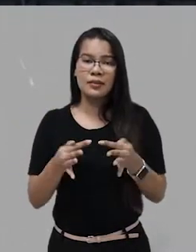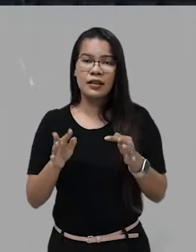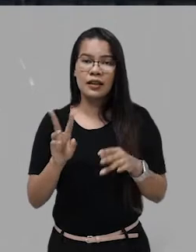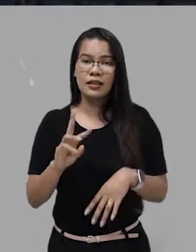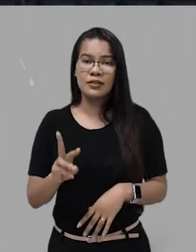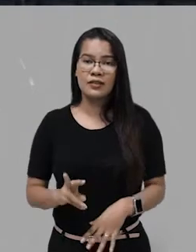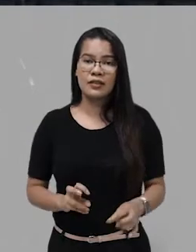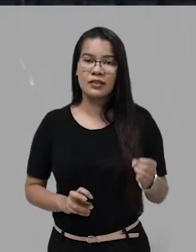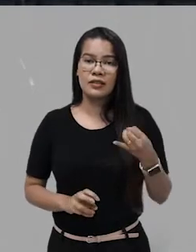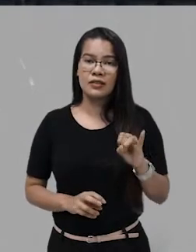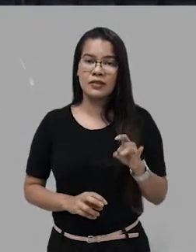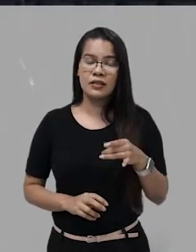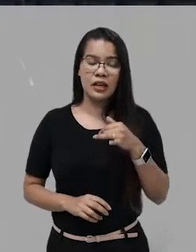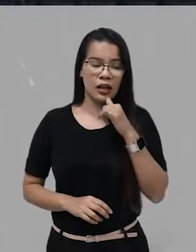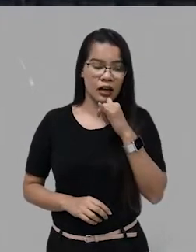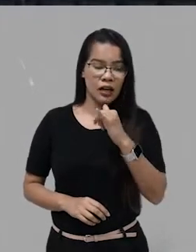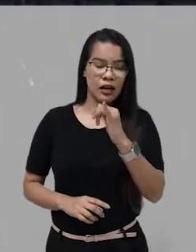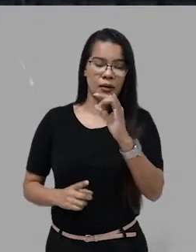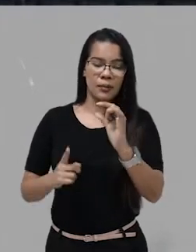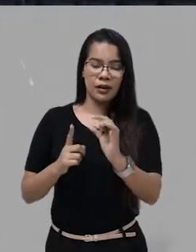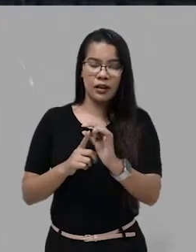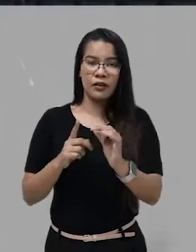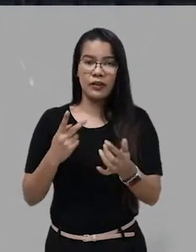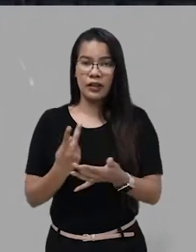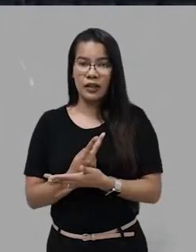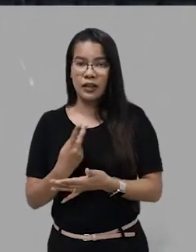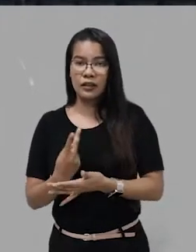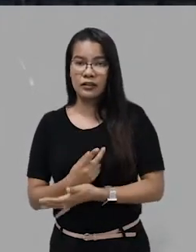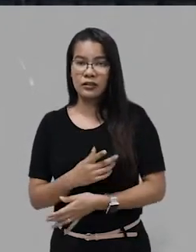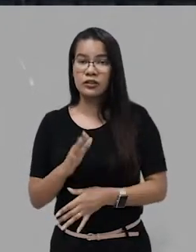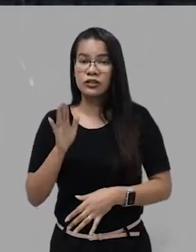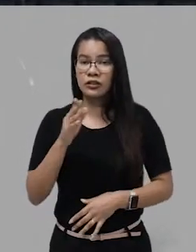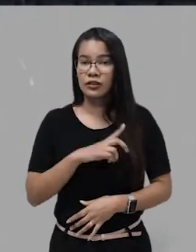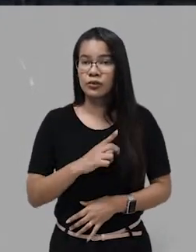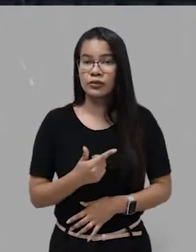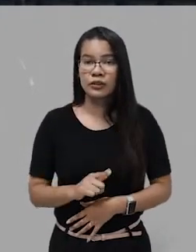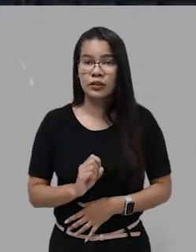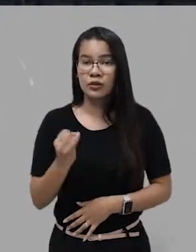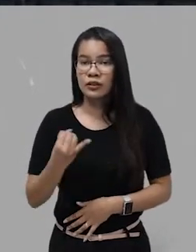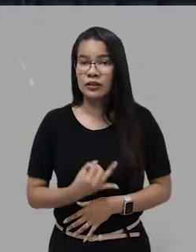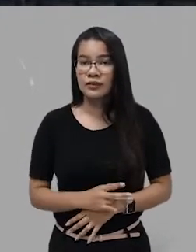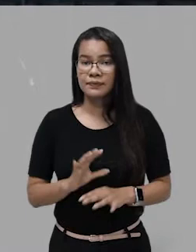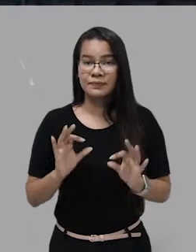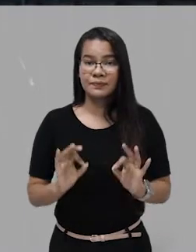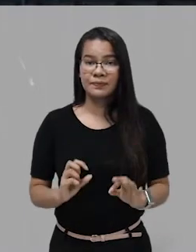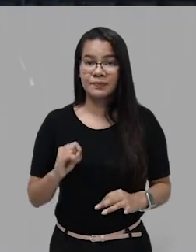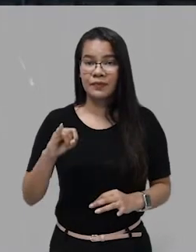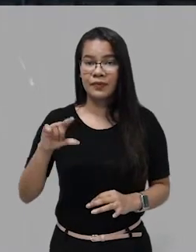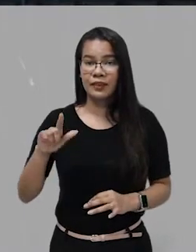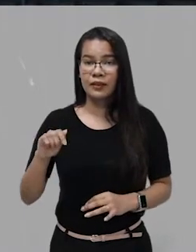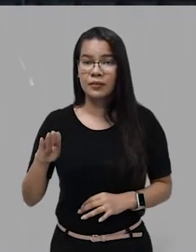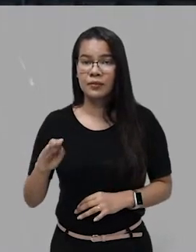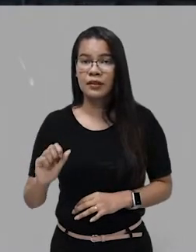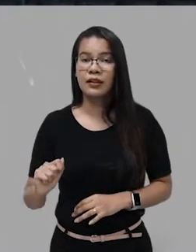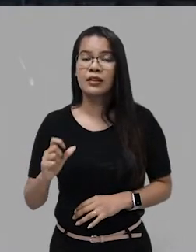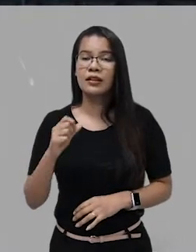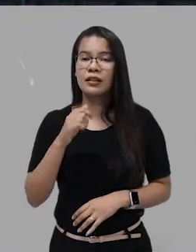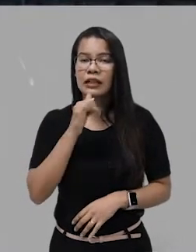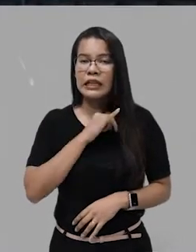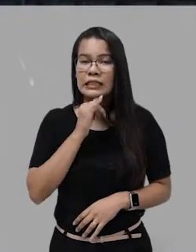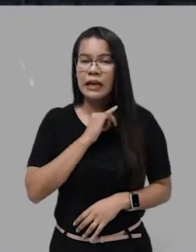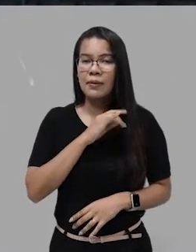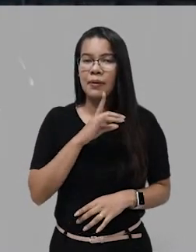você pronuncia a palavra de forma errada, aí você já não tem a quantidade correta de sílaba. Por exemplo, a palavra dia é uma